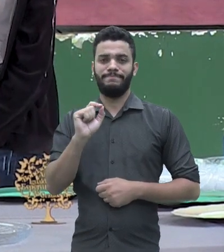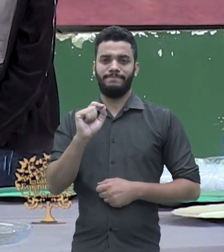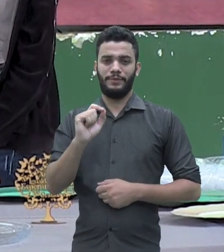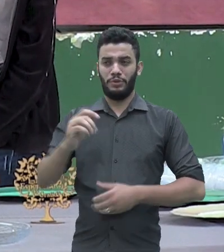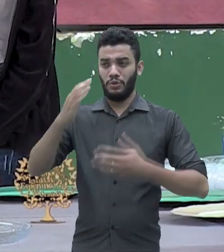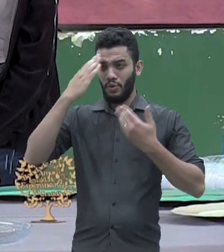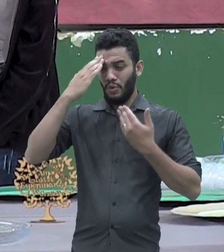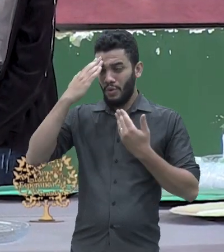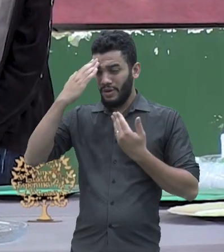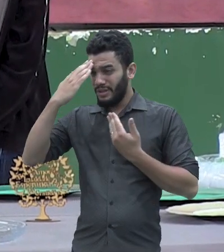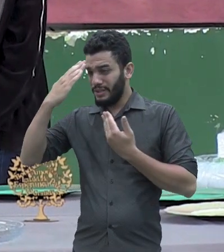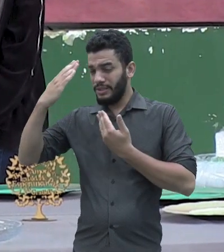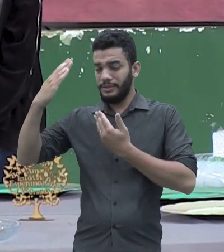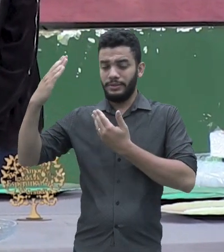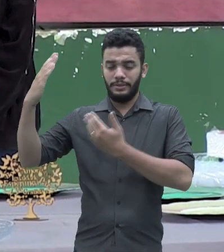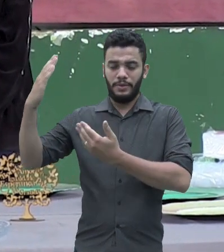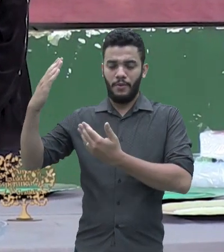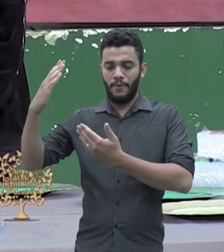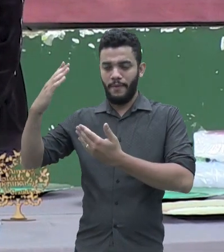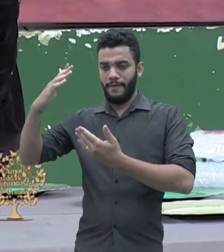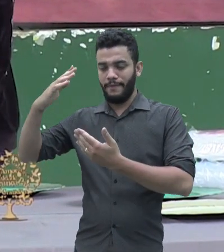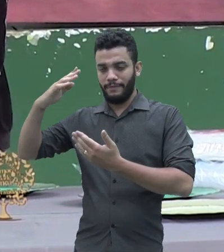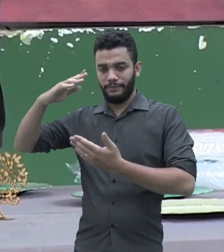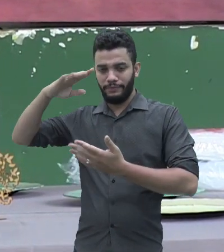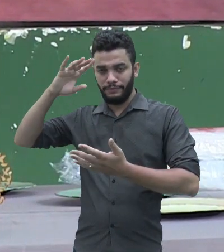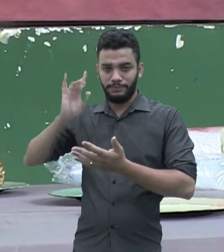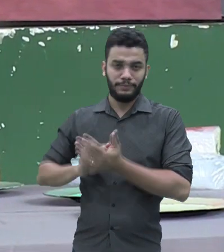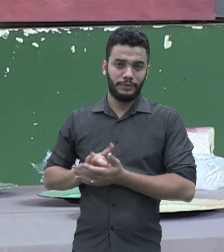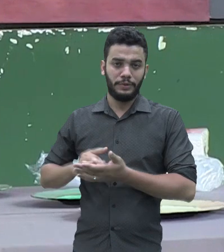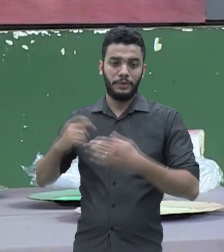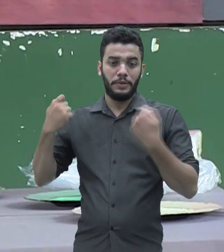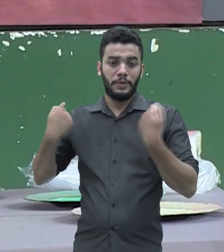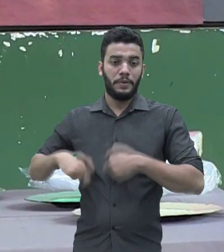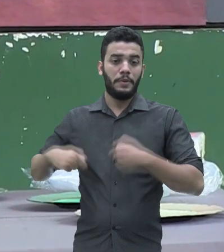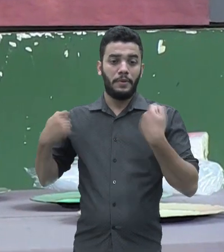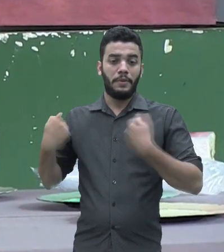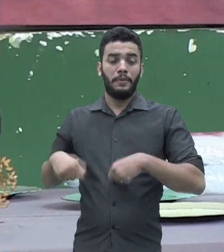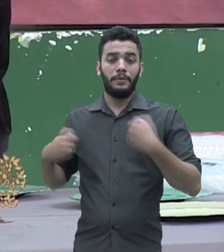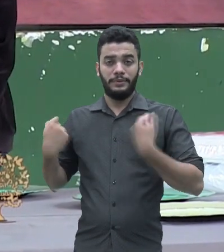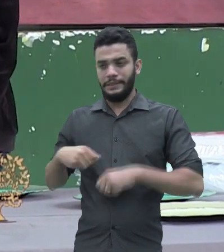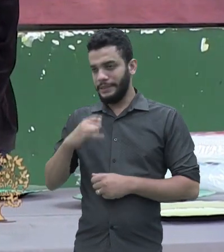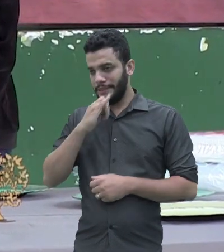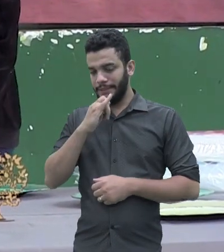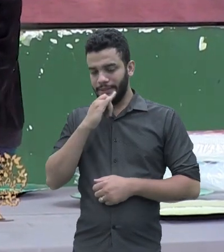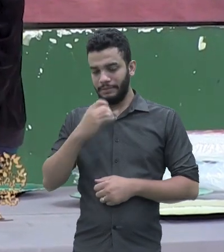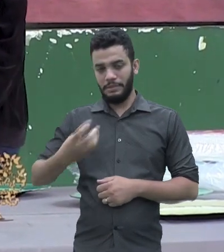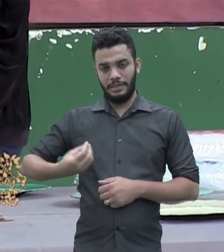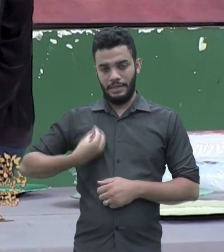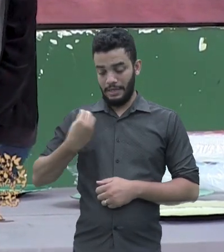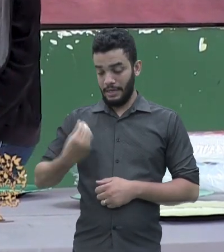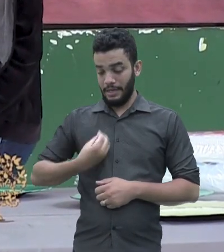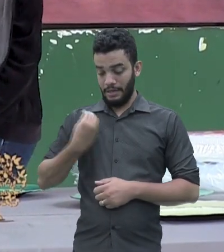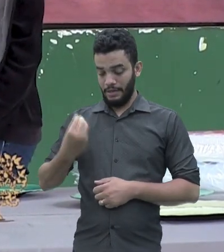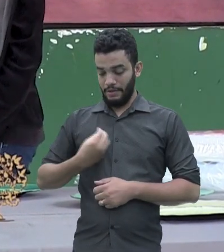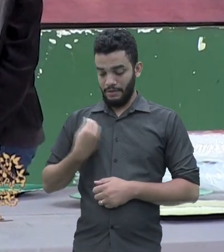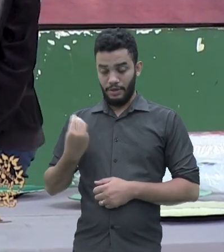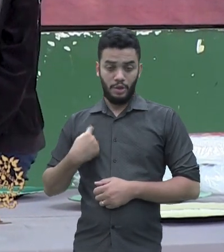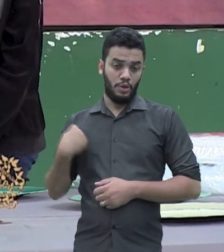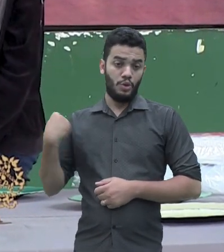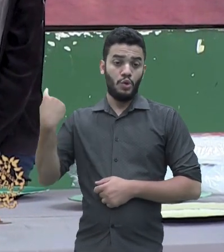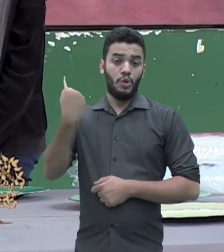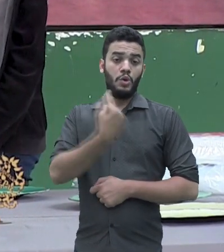destrancar, desprender, né, o tudo da vida. Ou seja, a nossa vida como um todo, ela deve